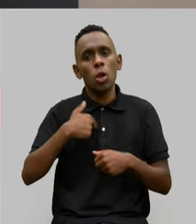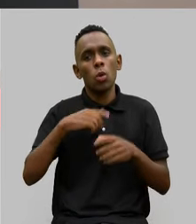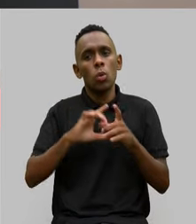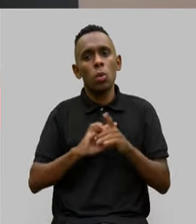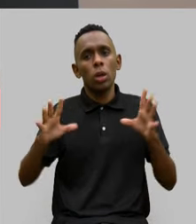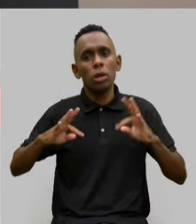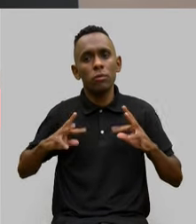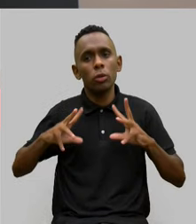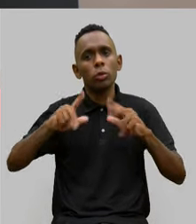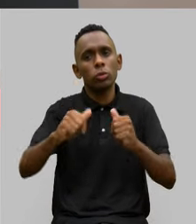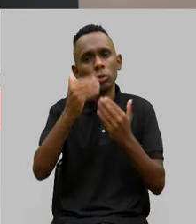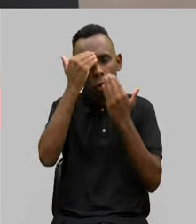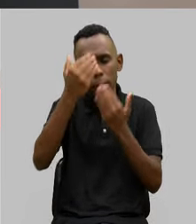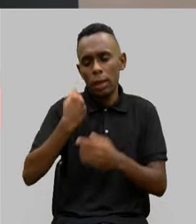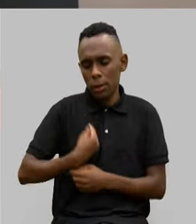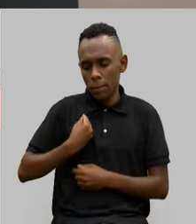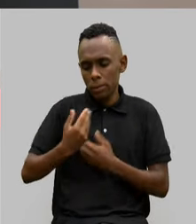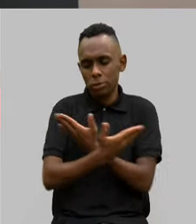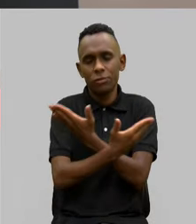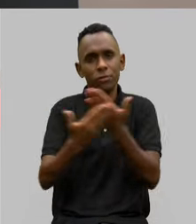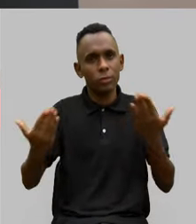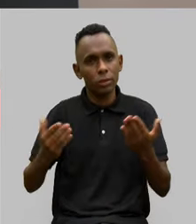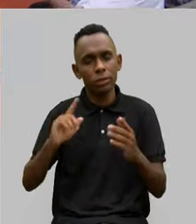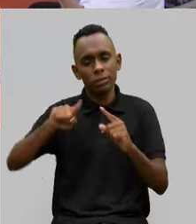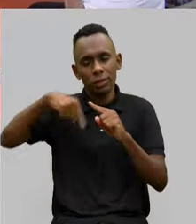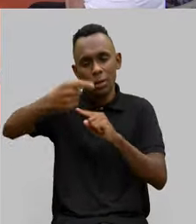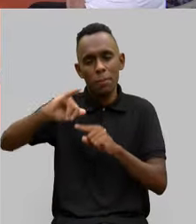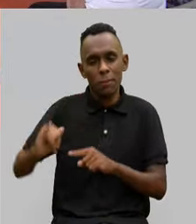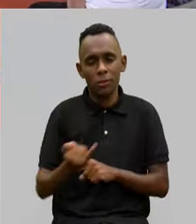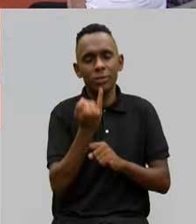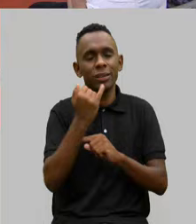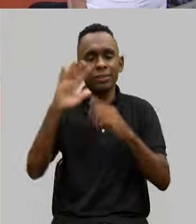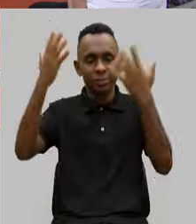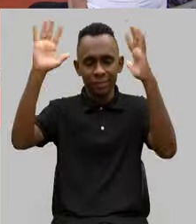de todos Obrigado pela presença até a próxima